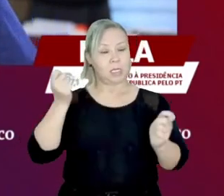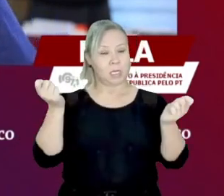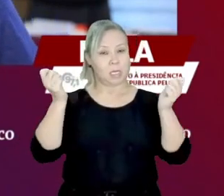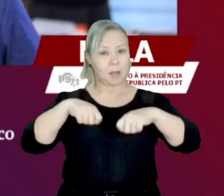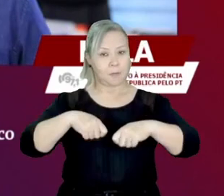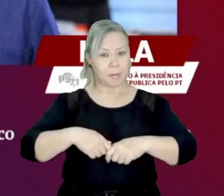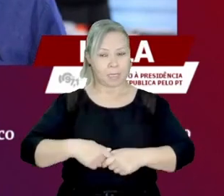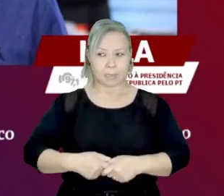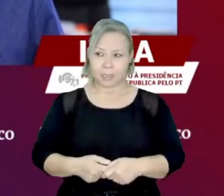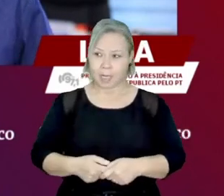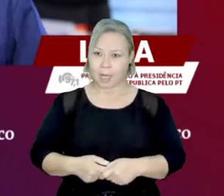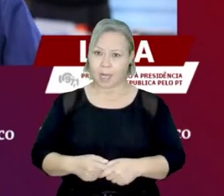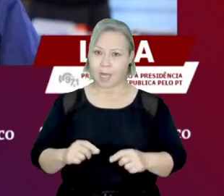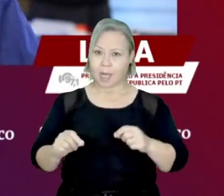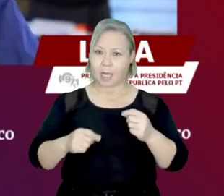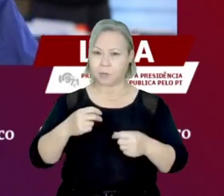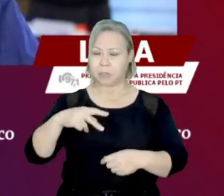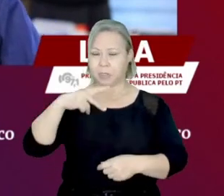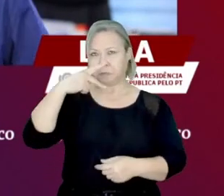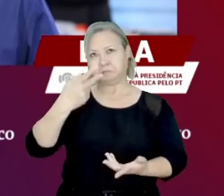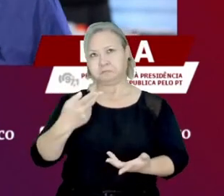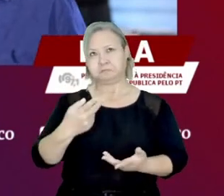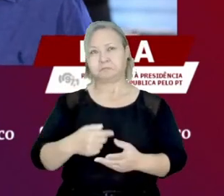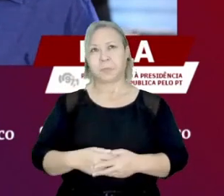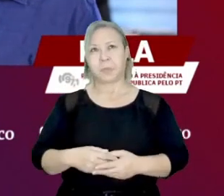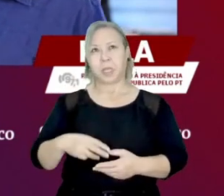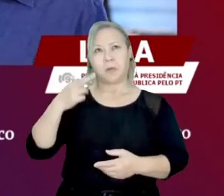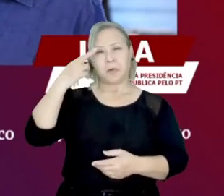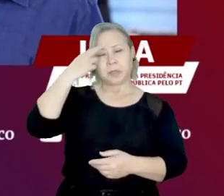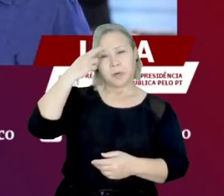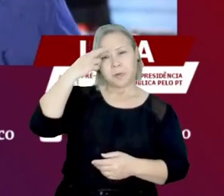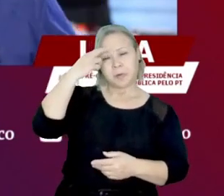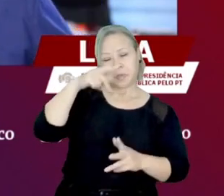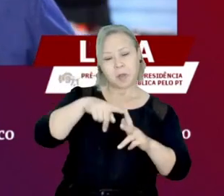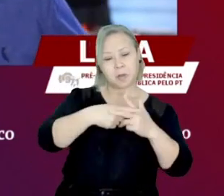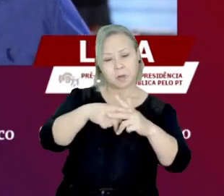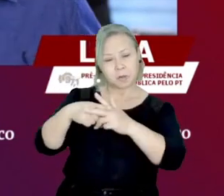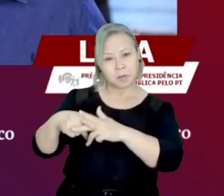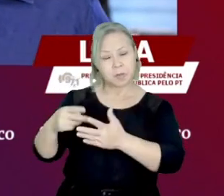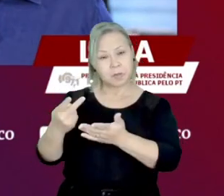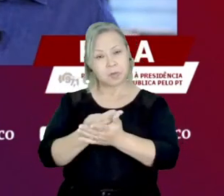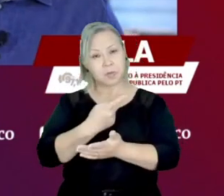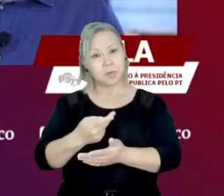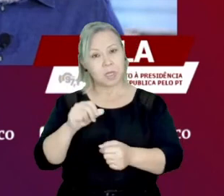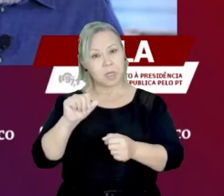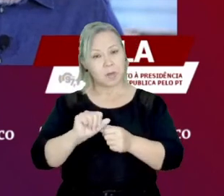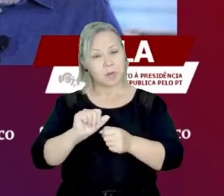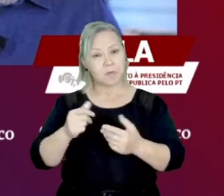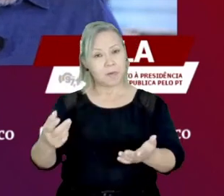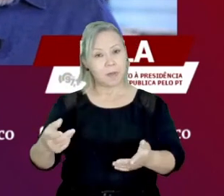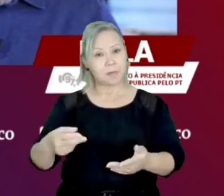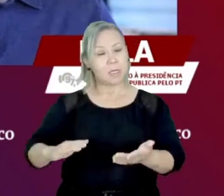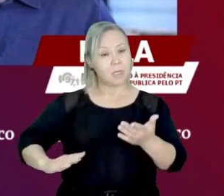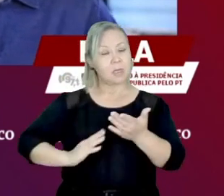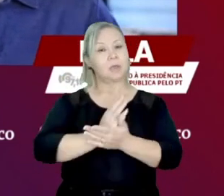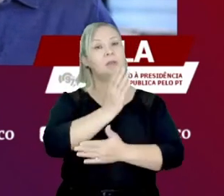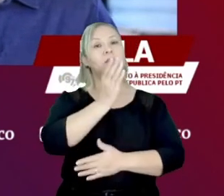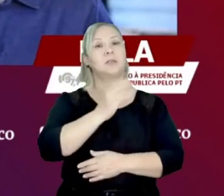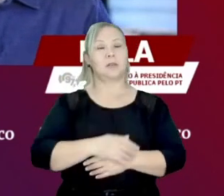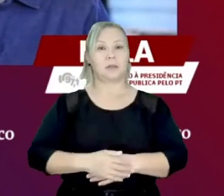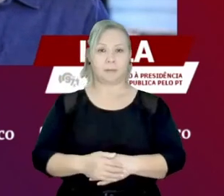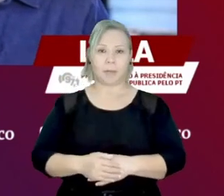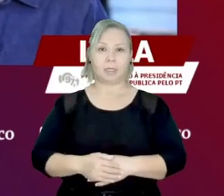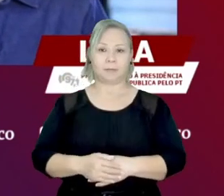o aço, mais uma vez, essa região muito importante, o aço material muito importante para a nossa região. O aço chinês,